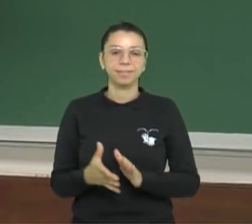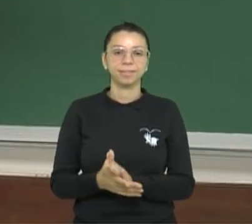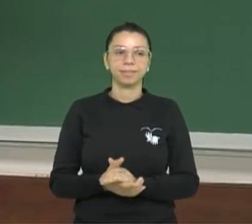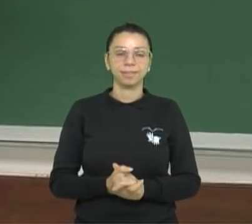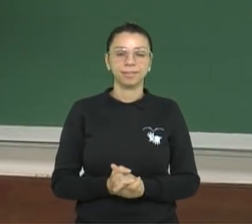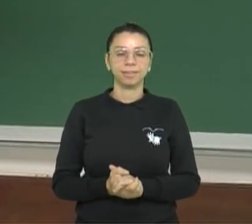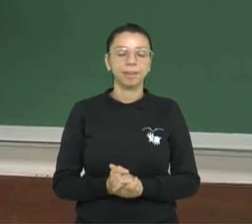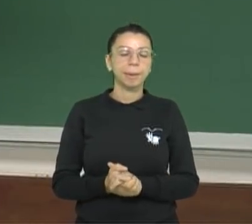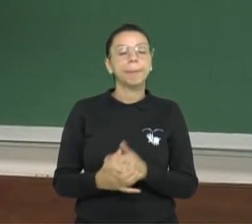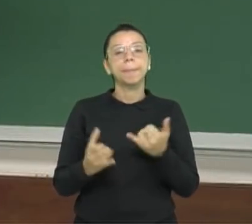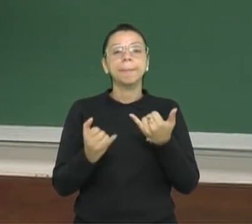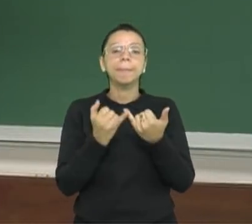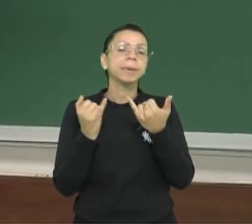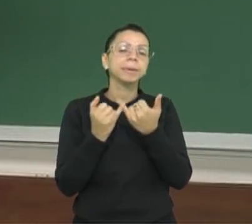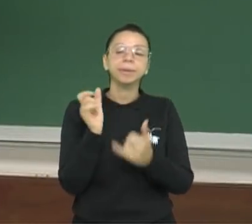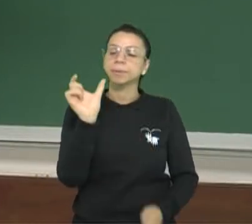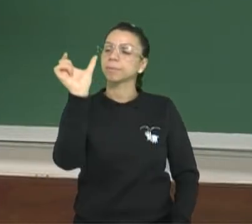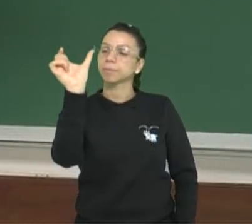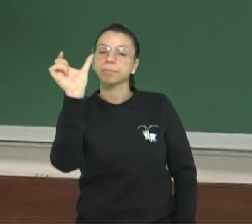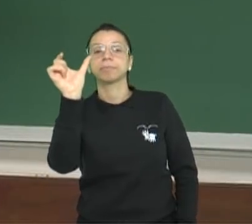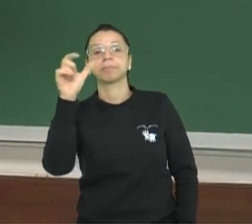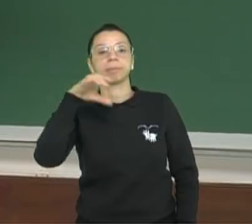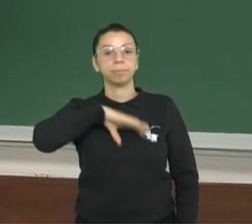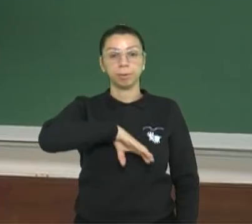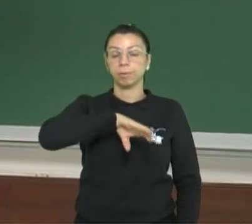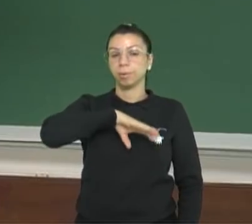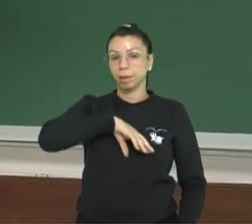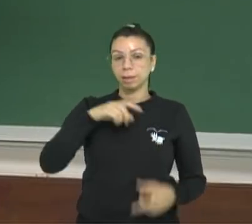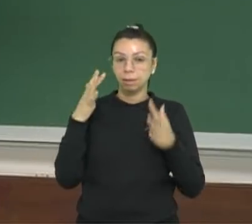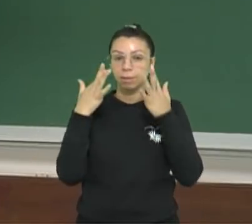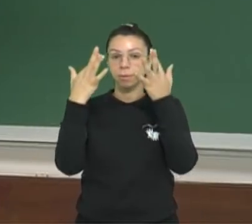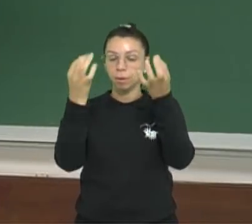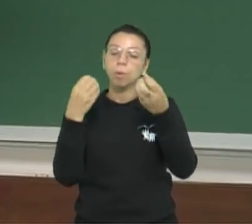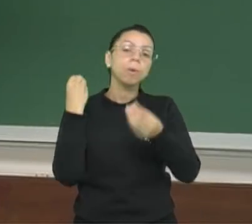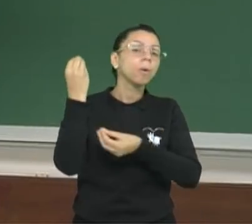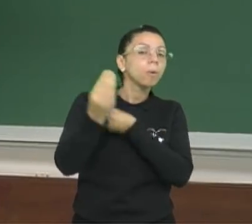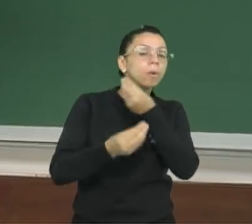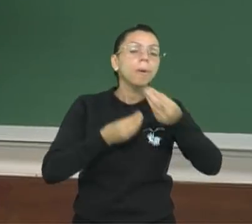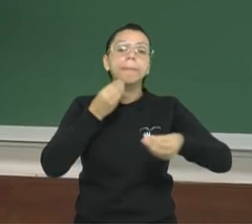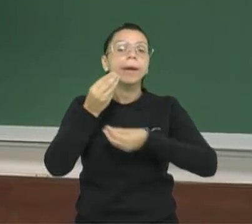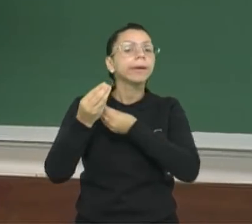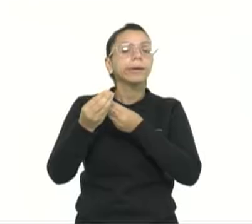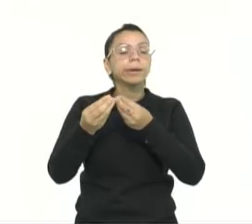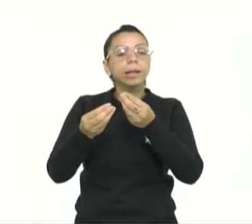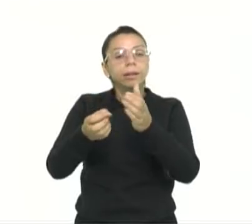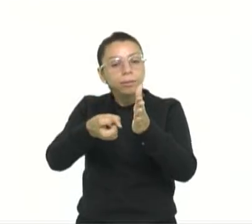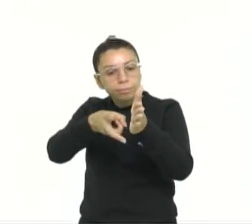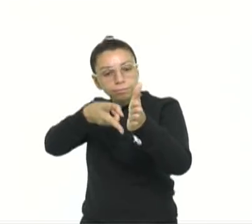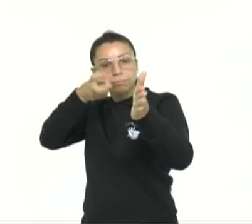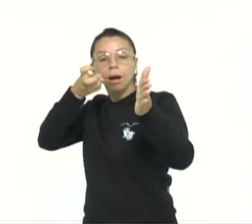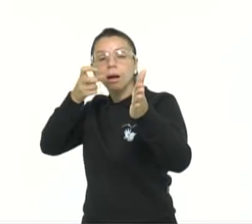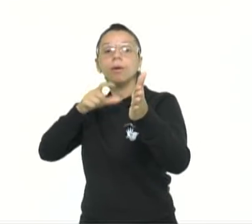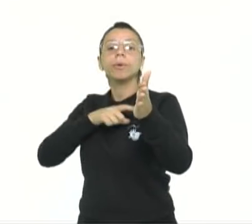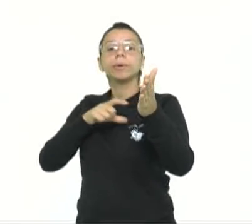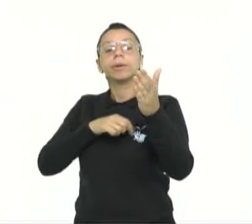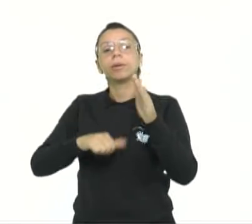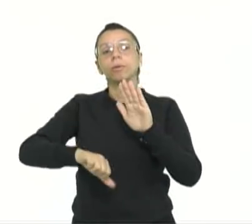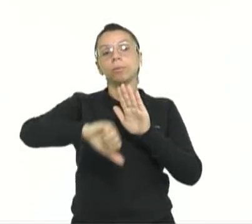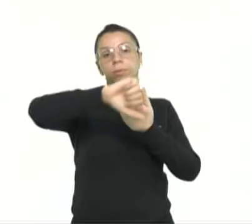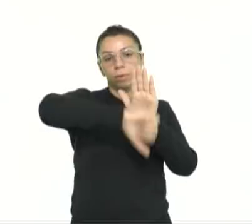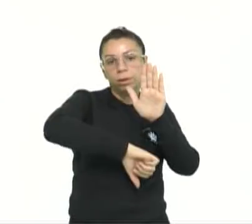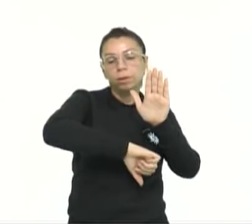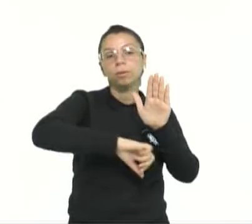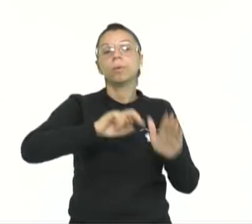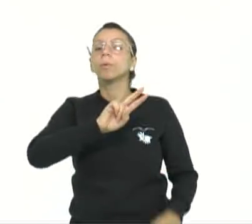palavrinhas cognatas, o que a gente está usando, né? Então como é que ele luta contra o crime se ele não tem superpoder? O que ele usa? O nome dele já te